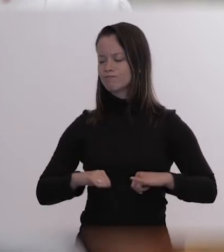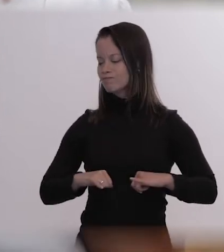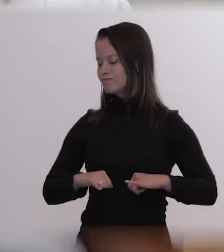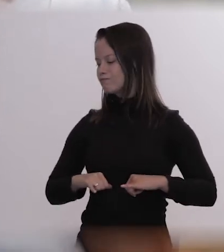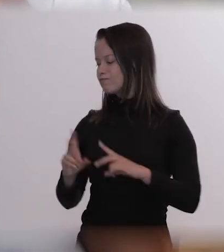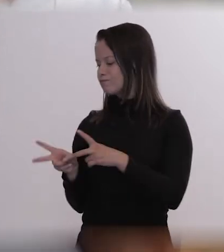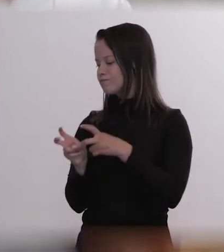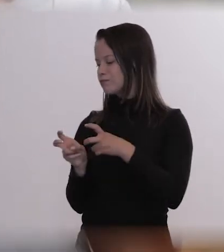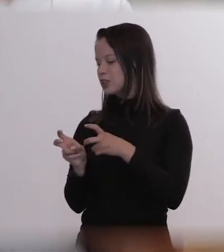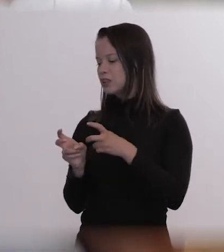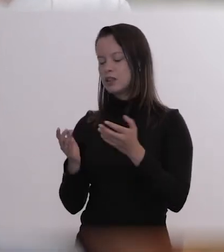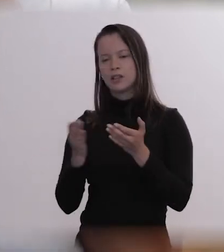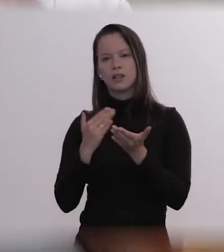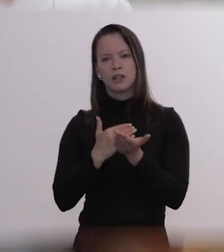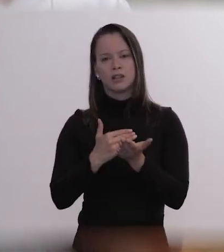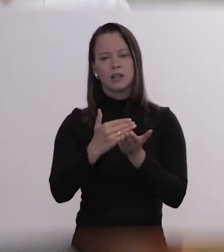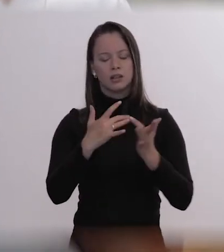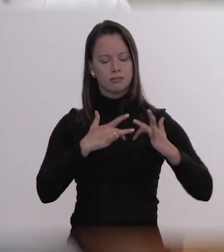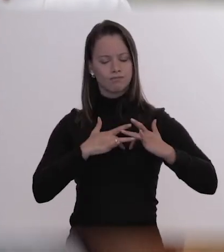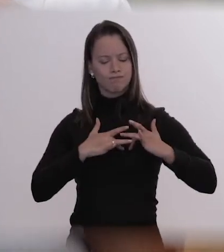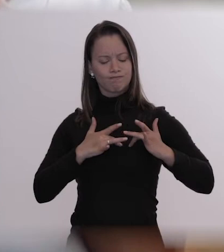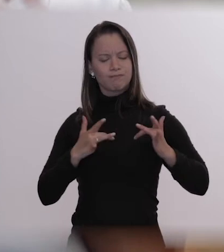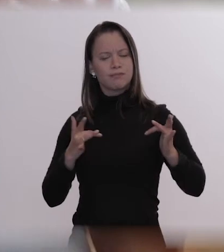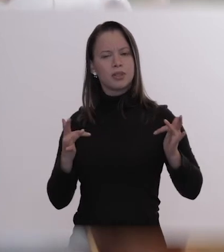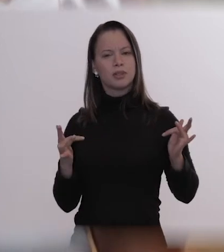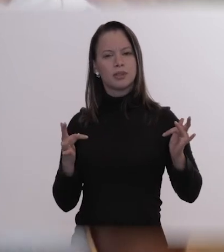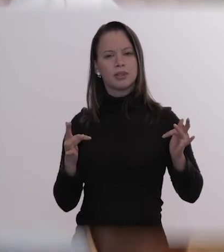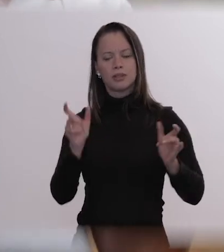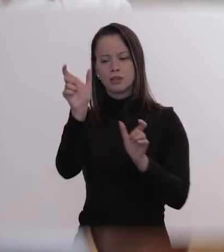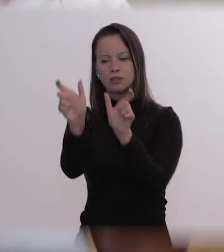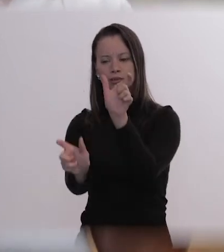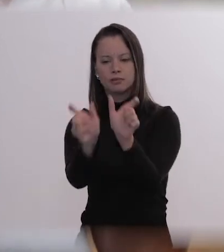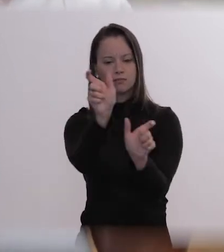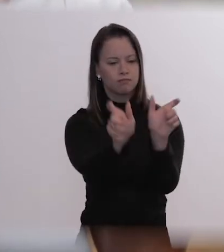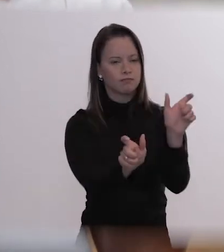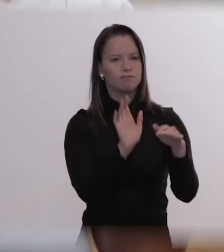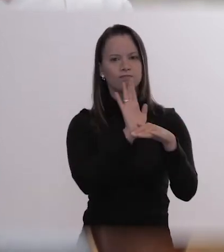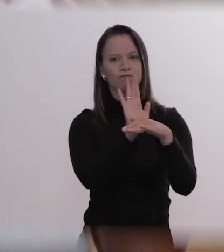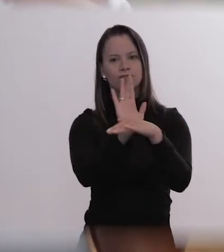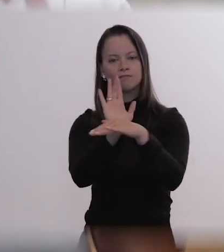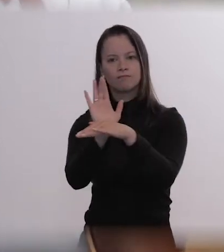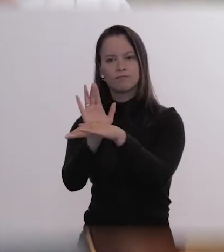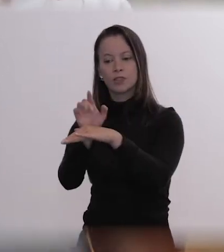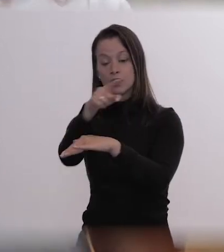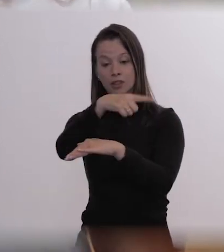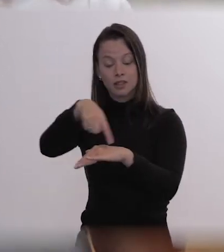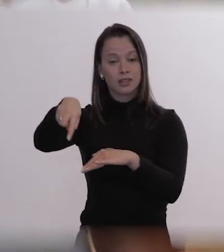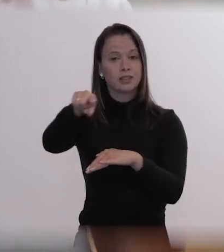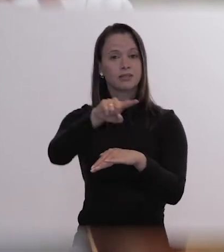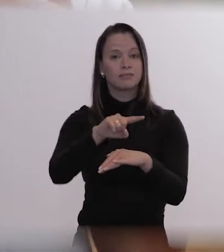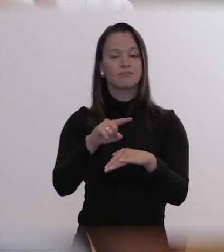eu vou me dispor, eu vou me doar a ajudar pessoas para que não venham